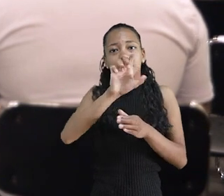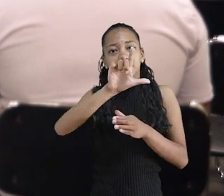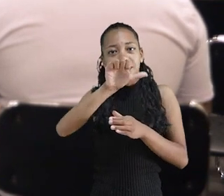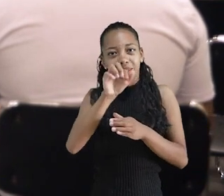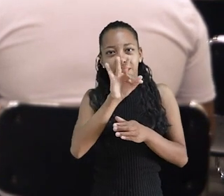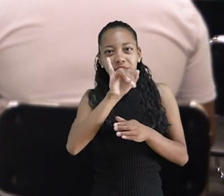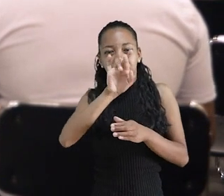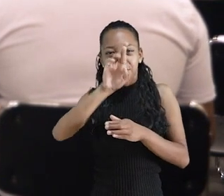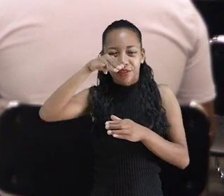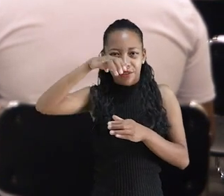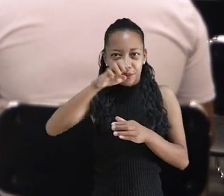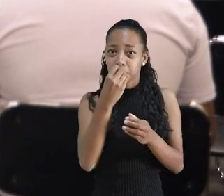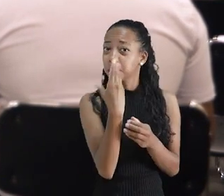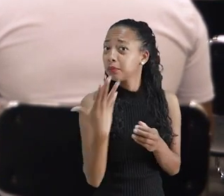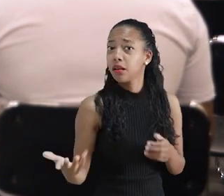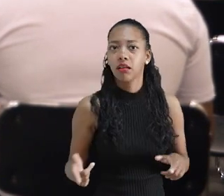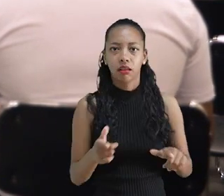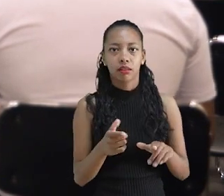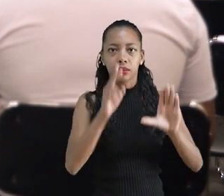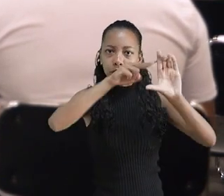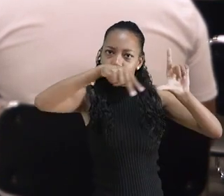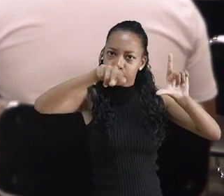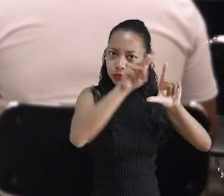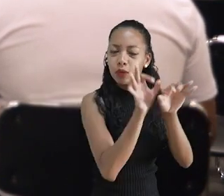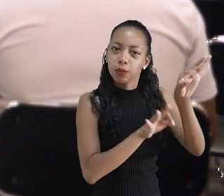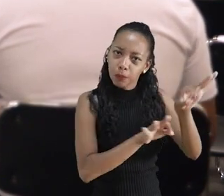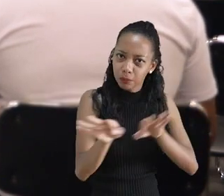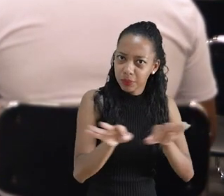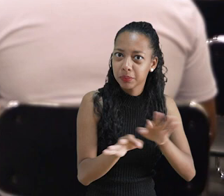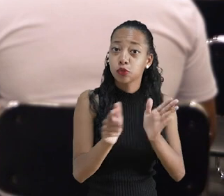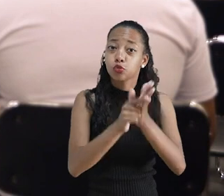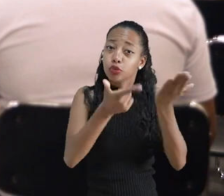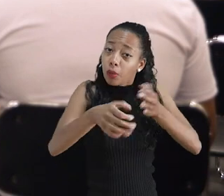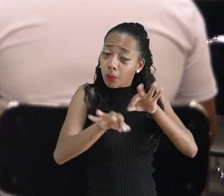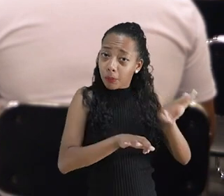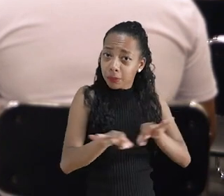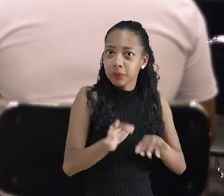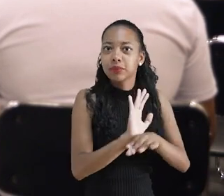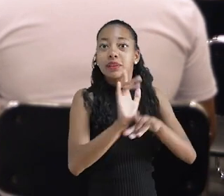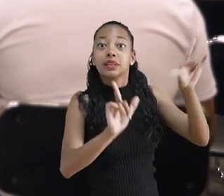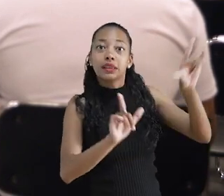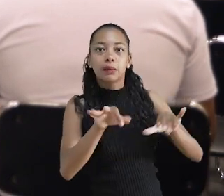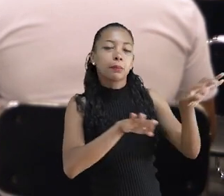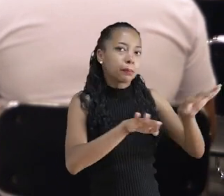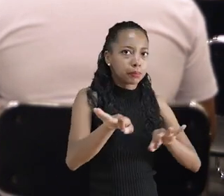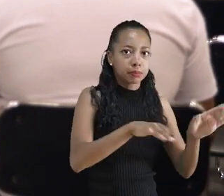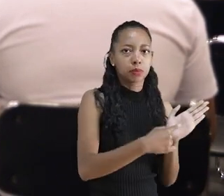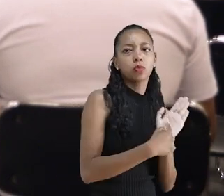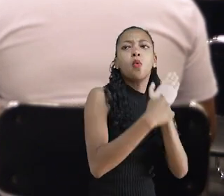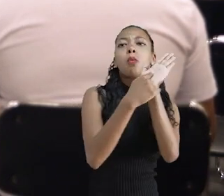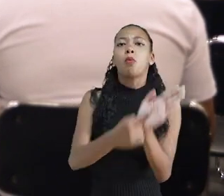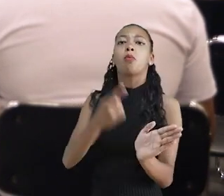né Vamos fazer nossos próprios jornais Vamos mostrar as nossas pautas nossas pessoas da nossa gente com a nossa